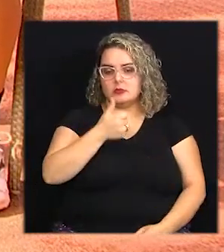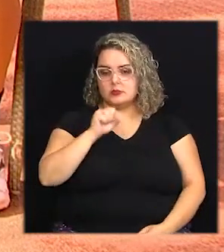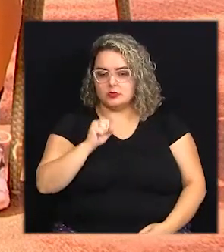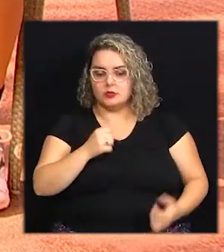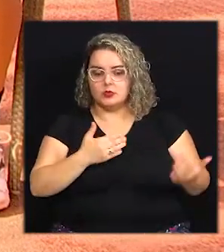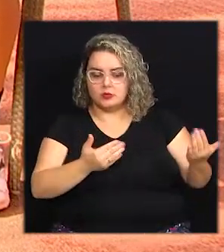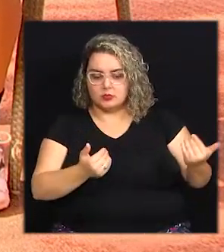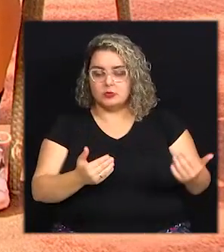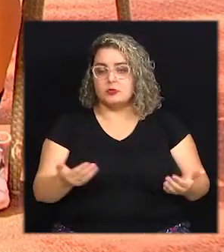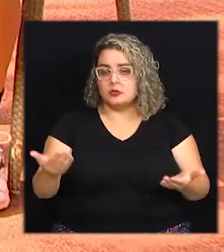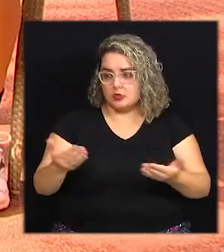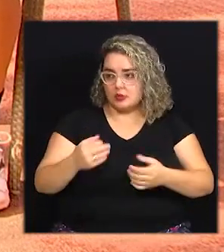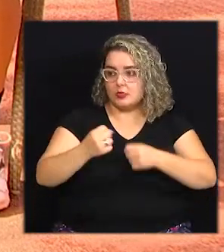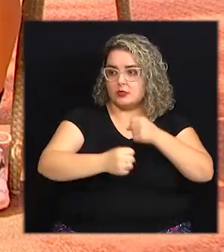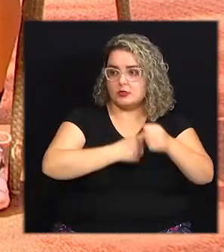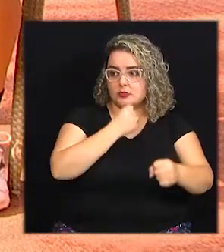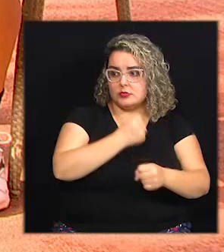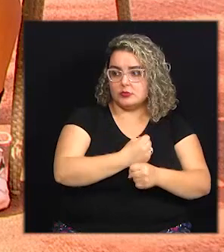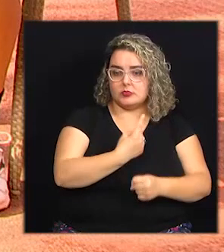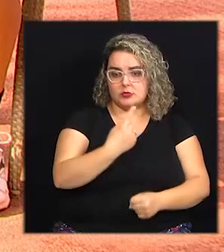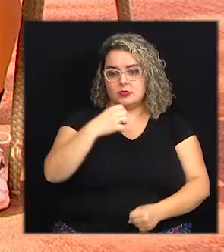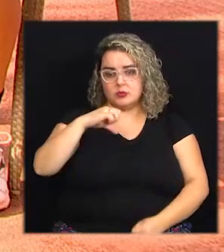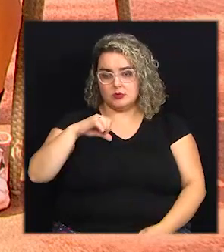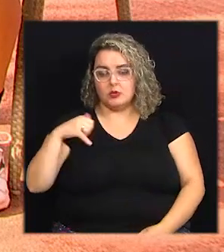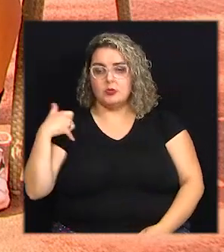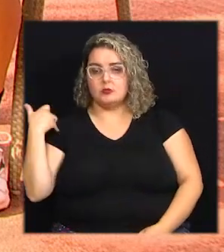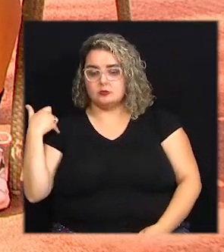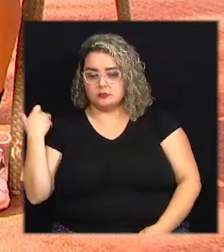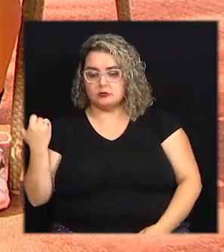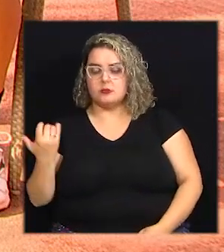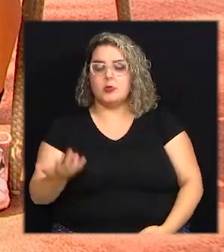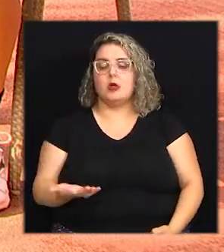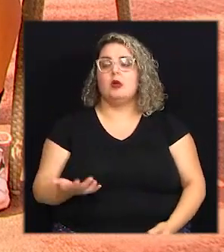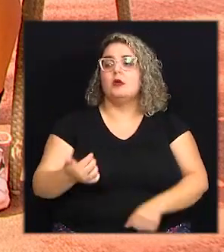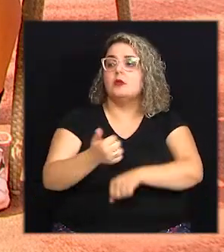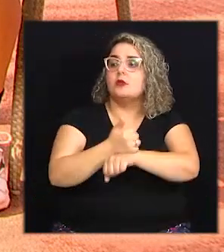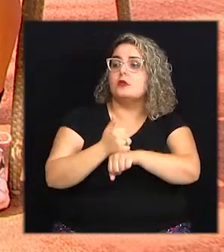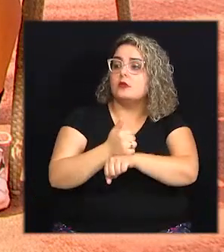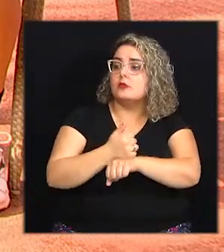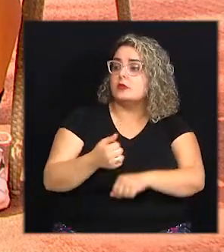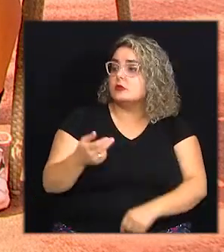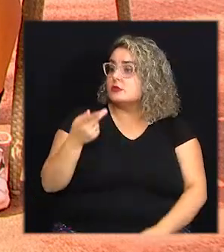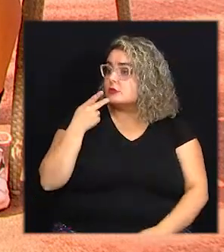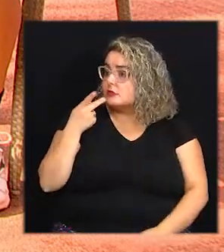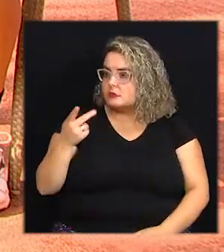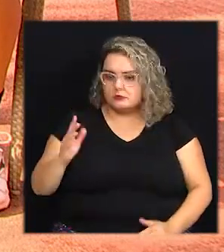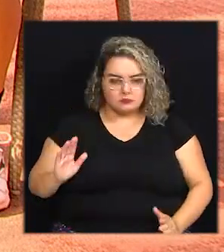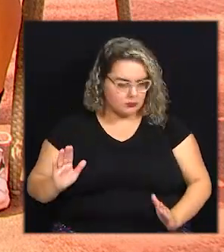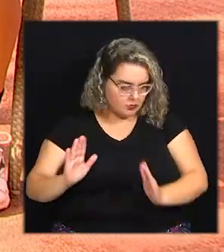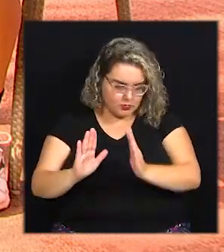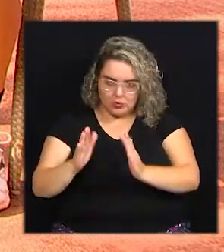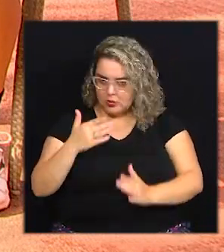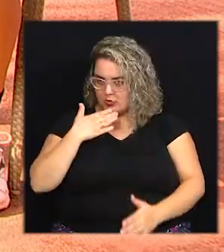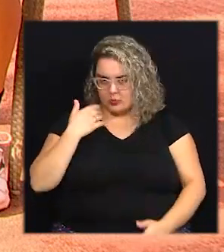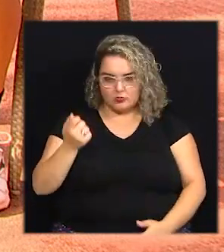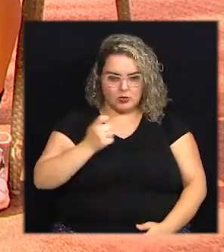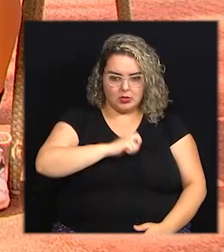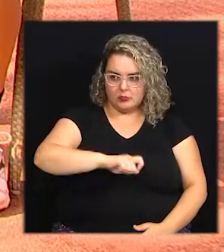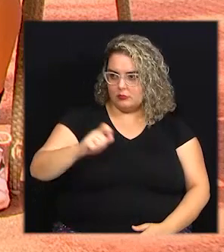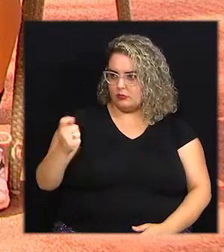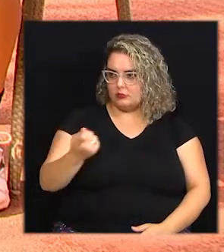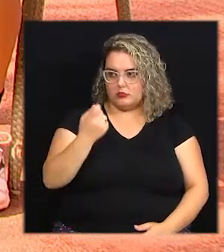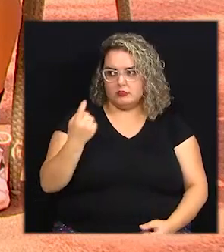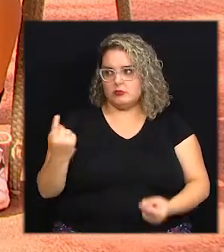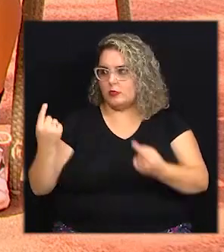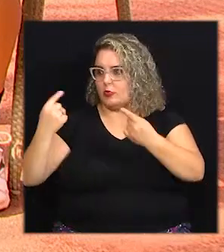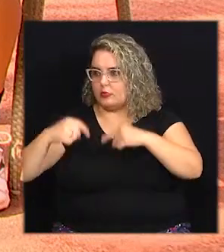juvenil, a partir desse ano com 19 anos já está no profissional. Quando a gente fala profissional, você pode enfrentar os melhores tenistas. Se cair